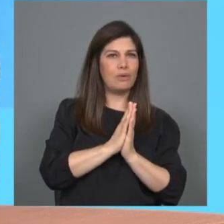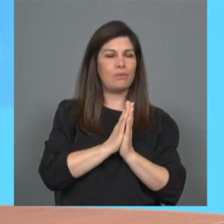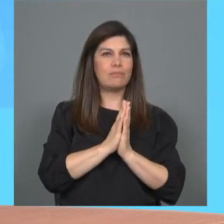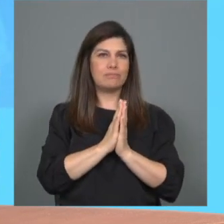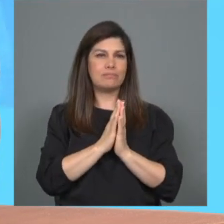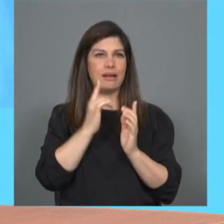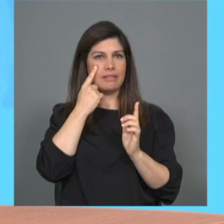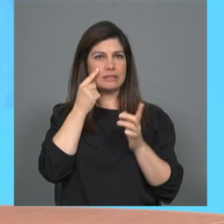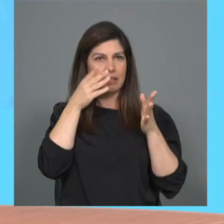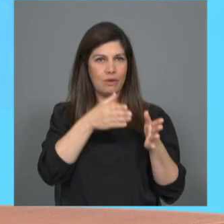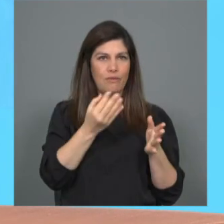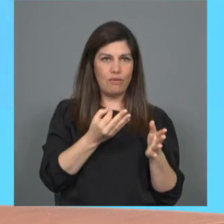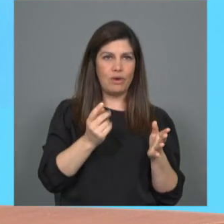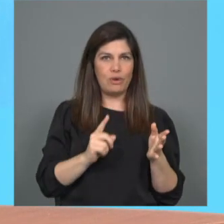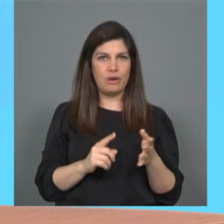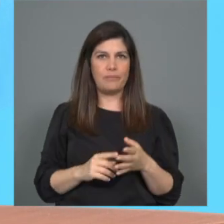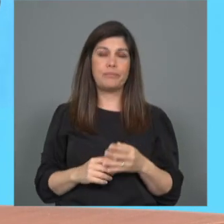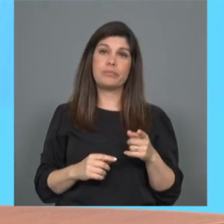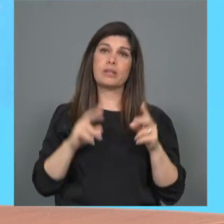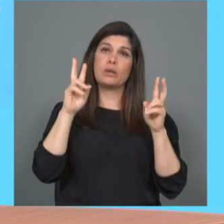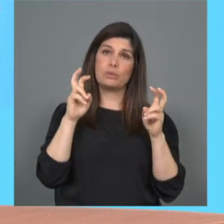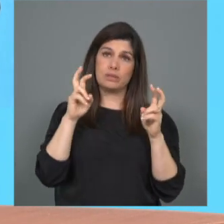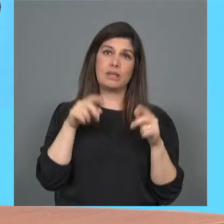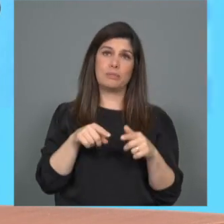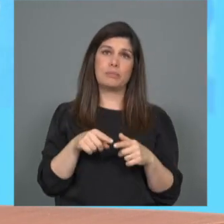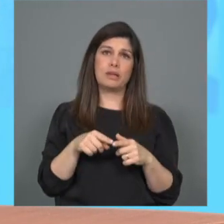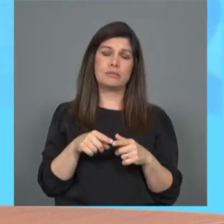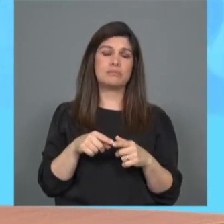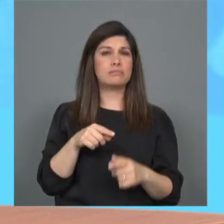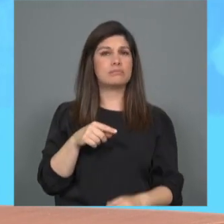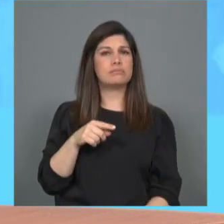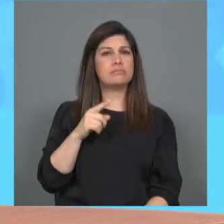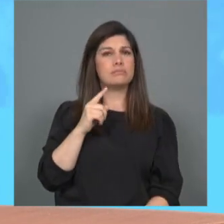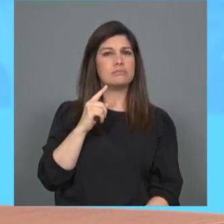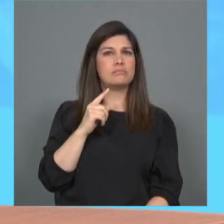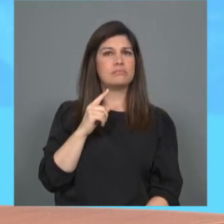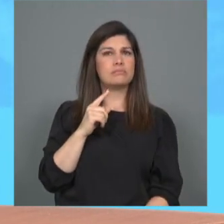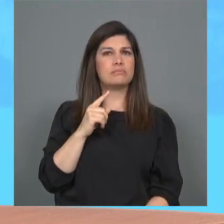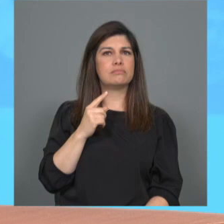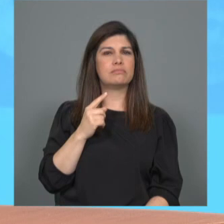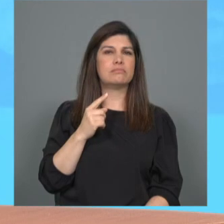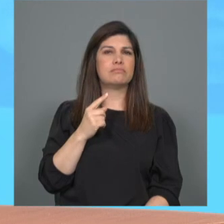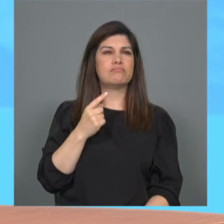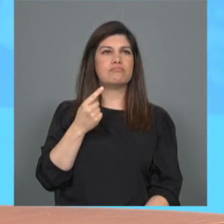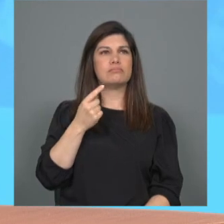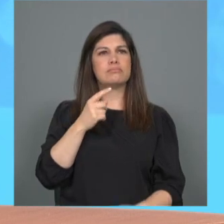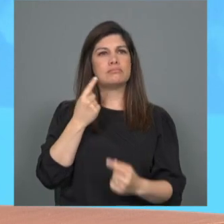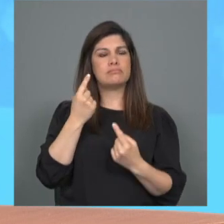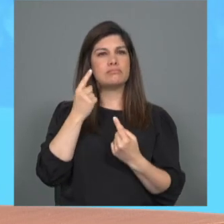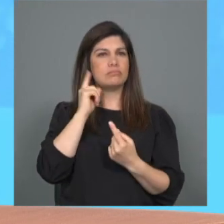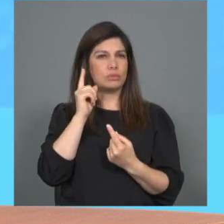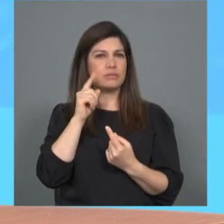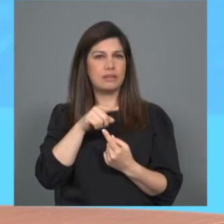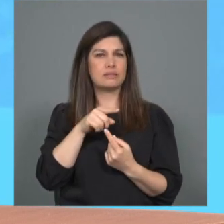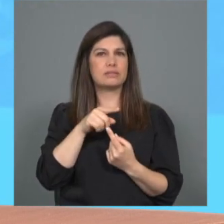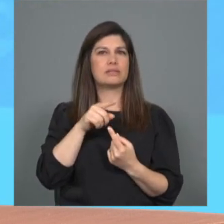vigilante nesse aspecto, que é uma temática de sempre, evidentemente, que é muito, depois é muito sublinhada em